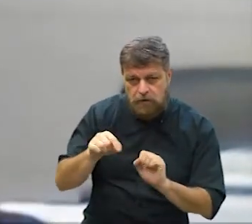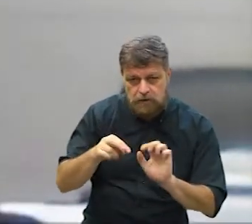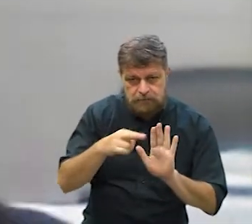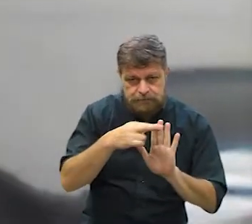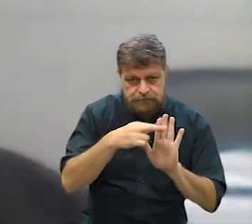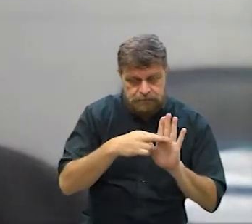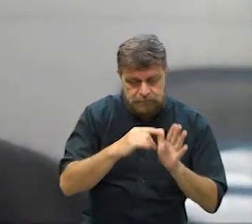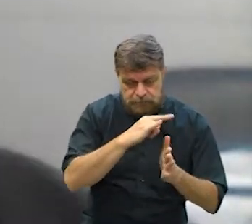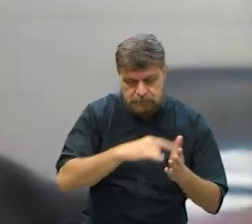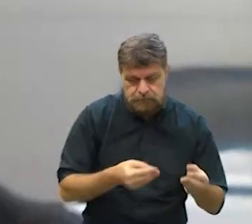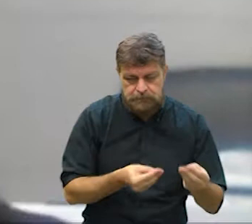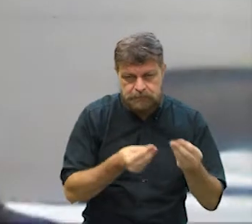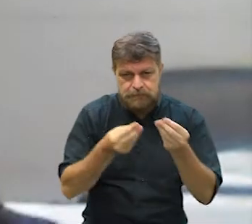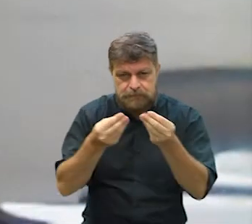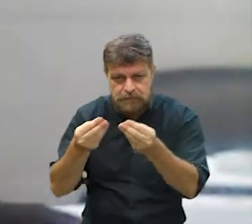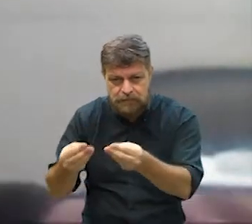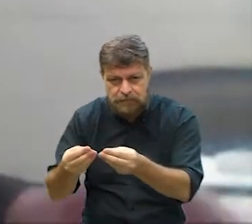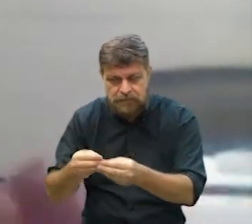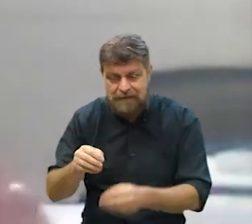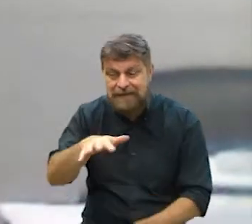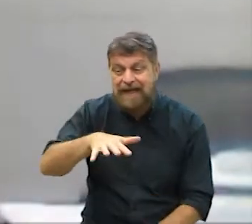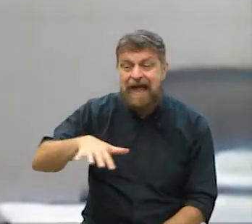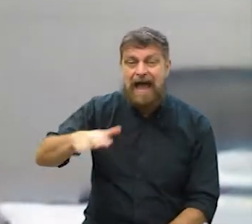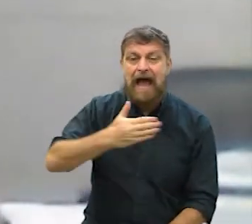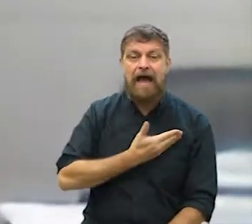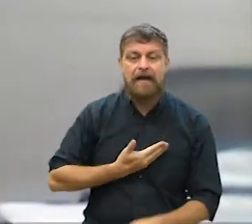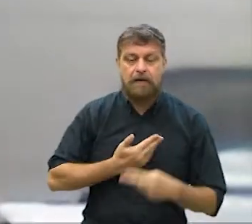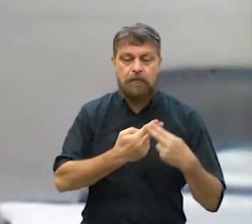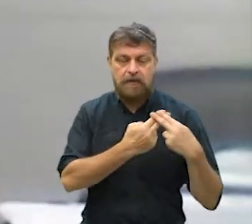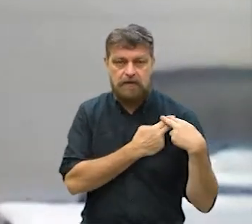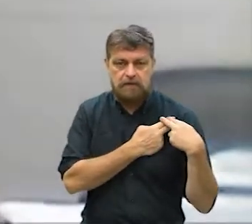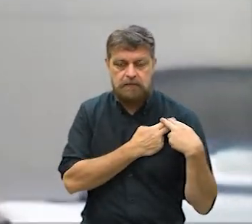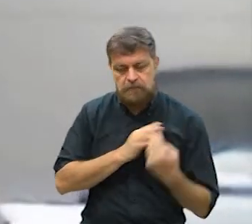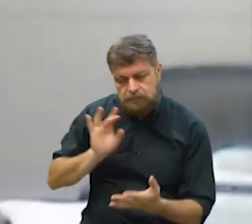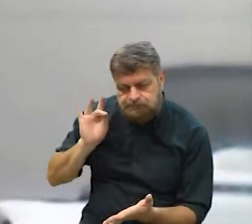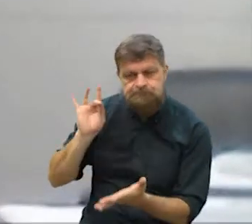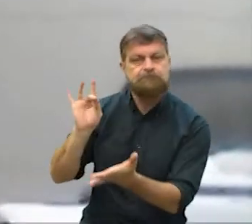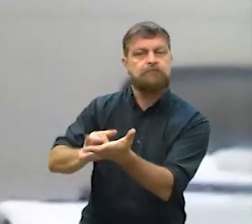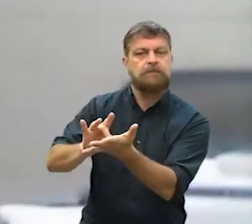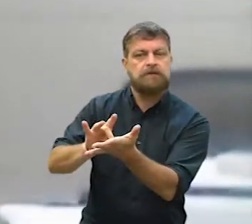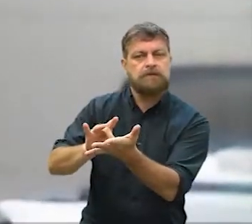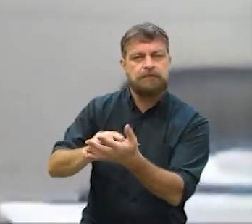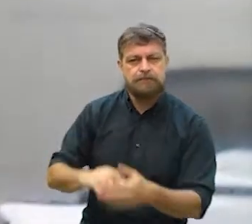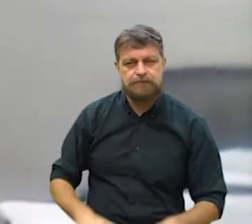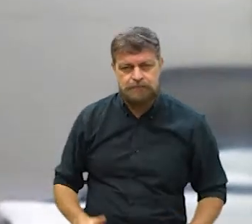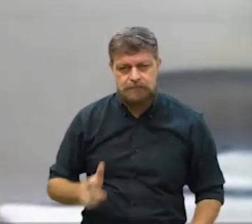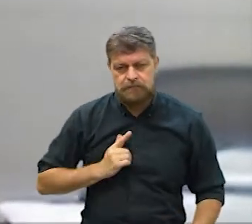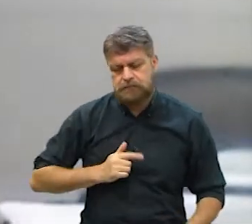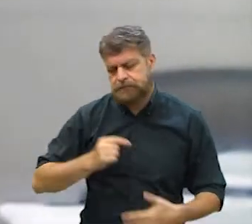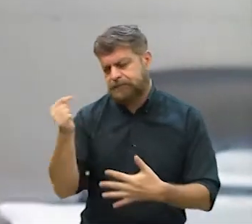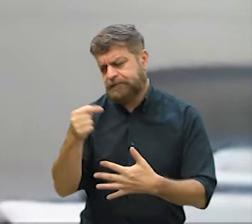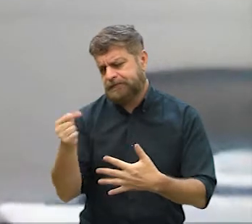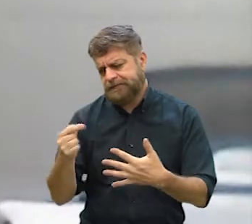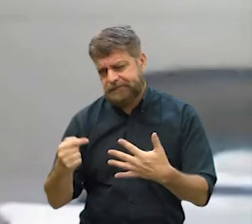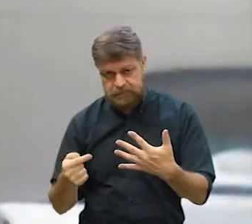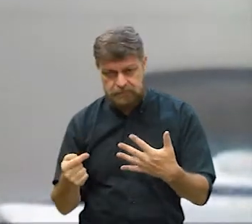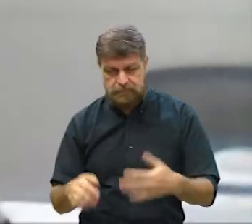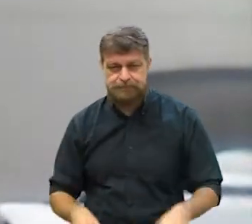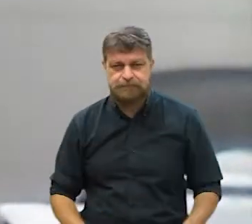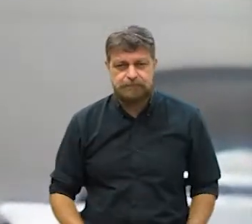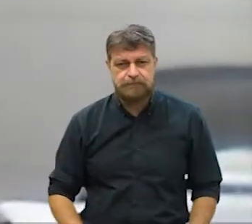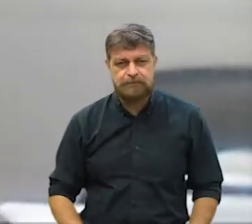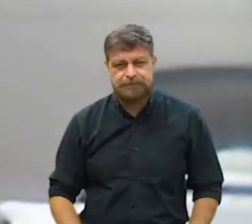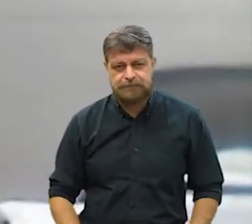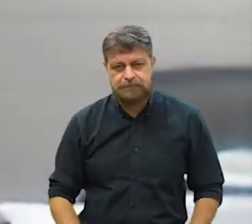de regularização se o poder público assim o reconhecer, né? Por várias razões.